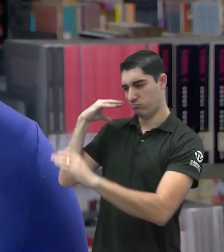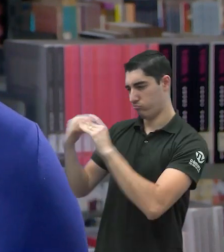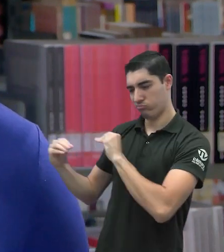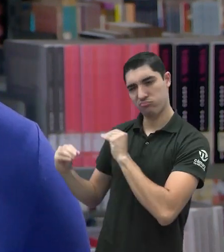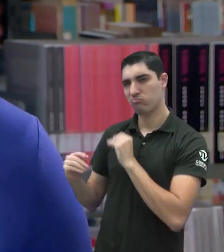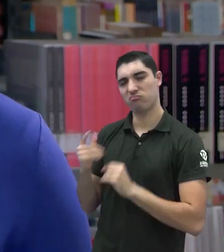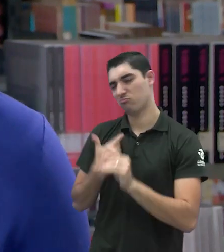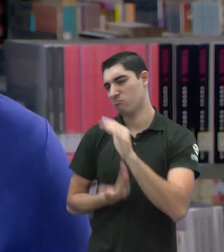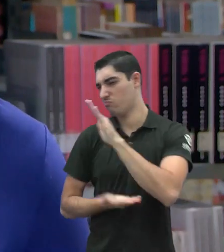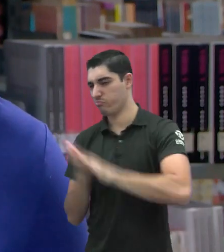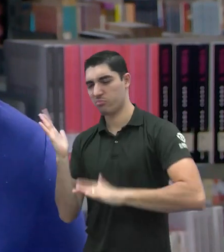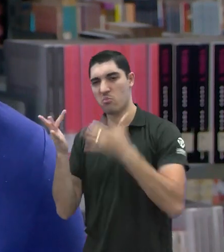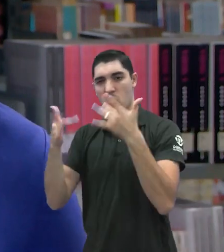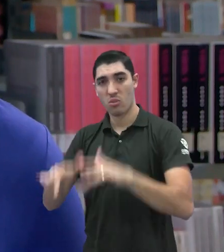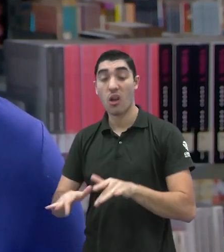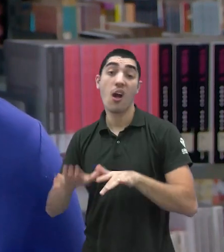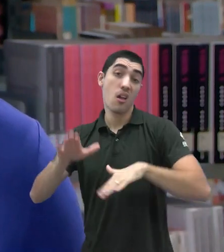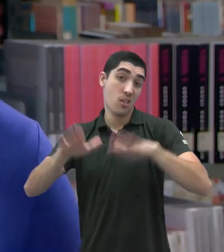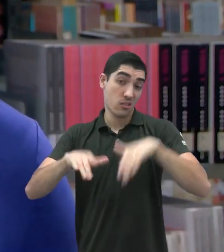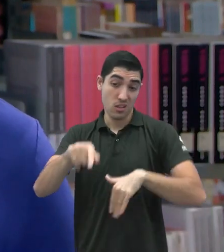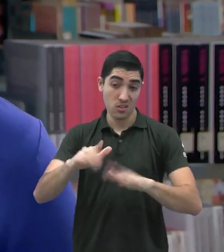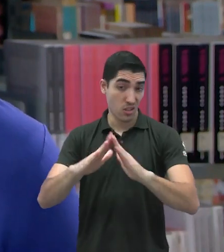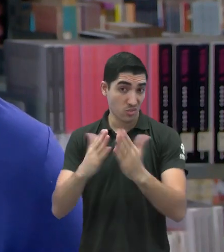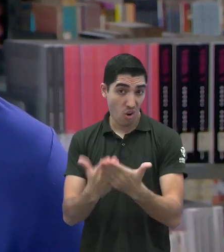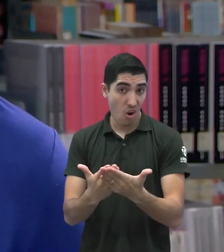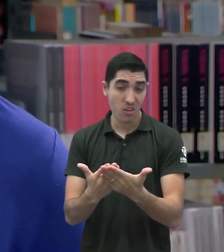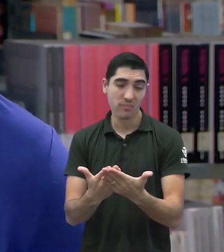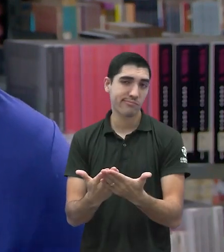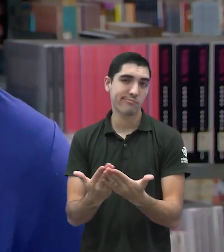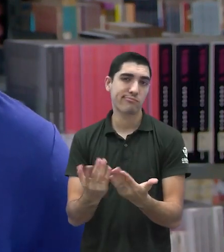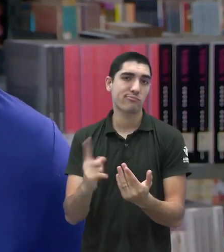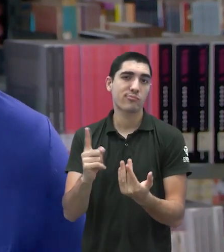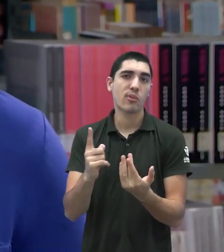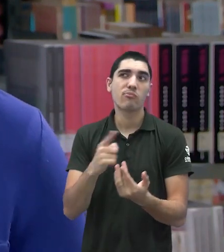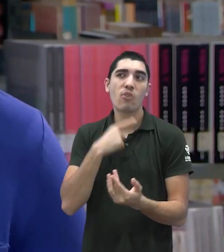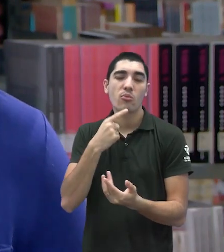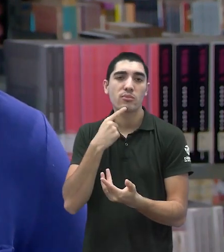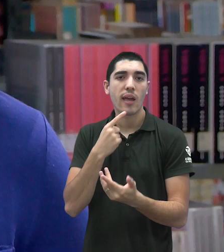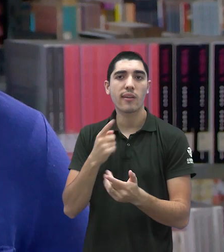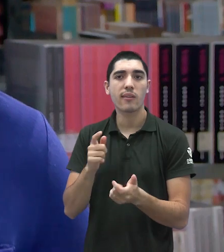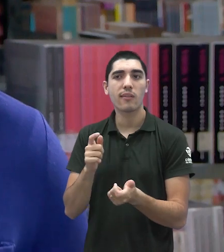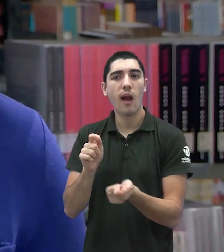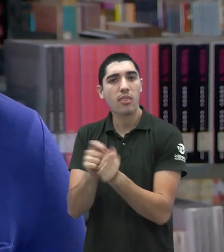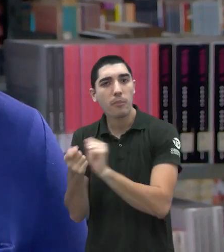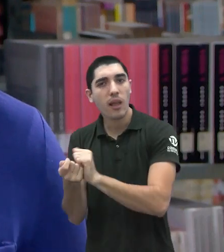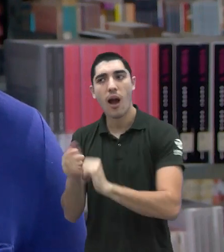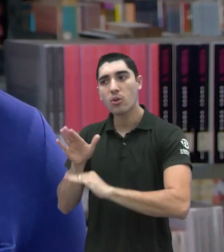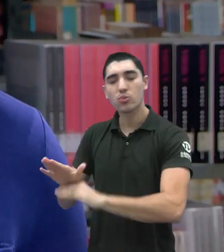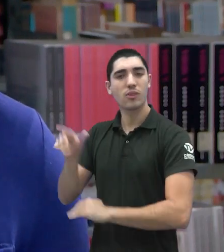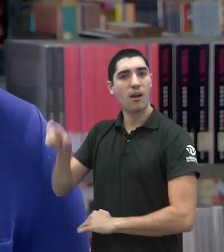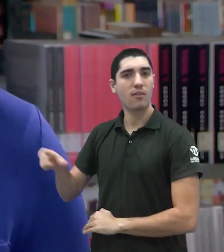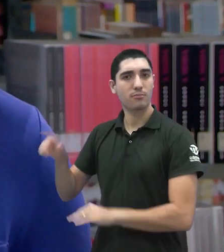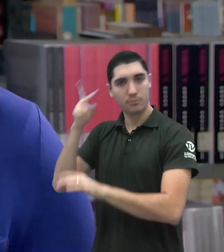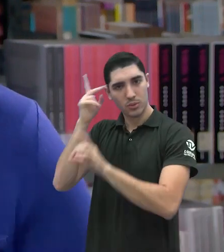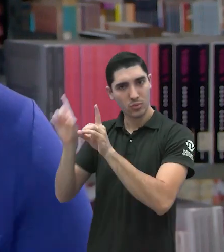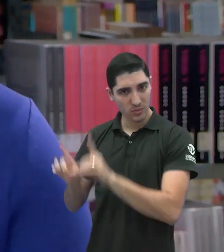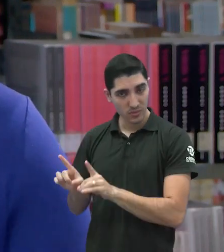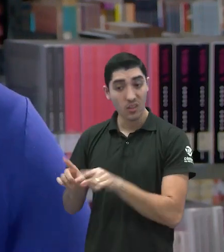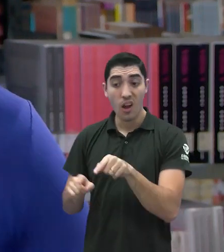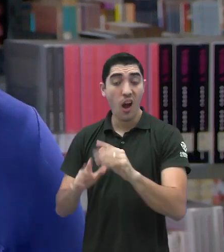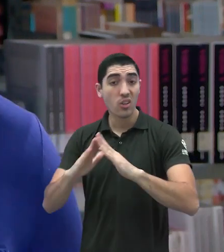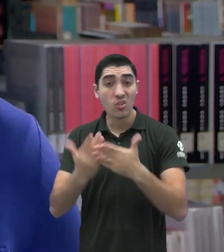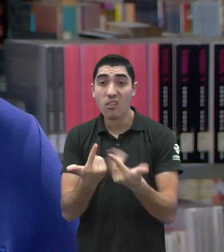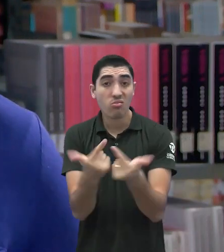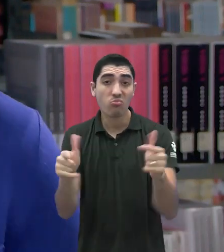volta. Né? Às vezes a escola também, infelizmente, não está preparada para atender às suas necessidades, então a escola às vezes também não tem